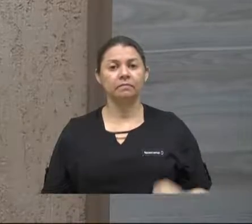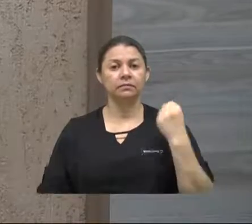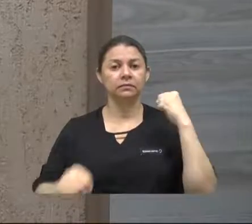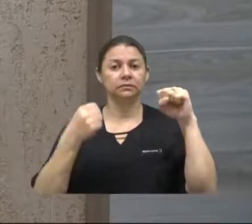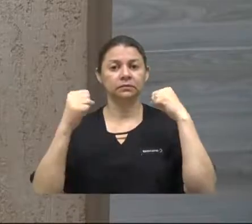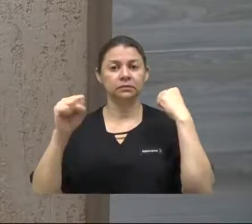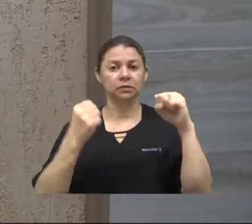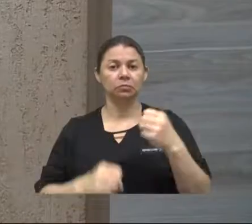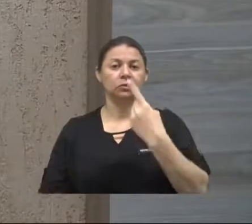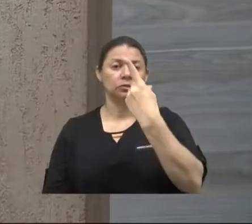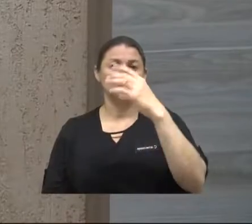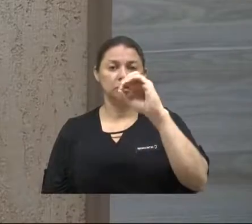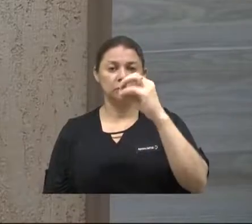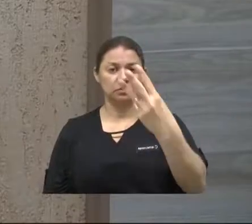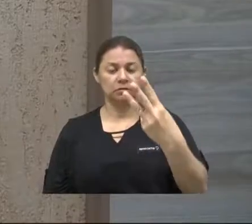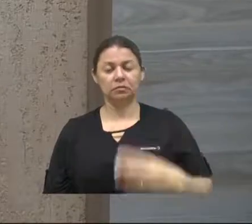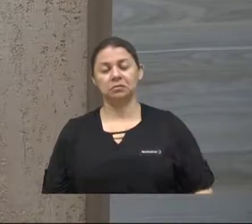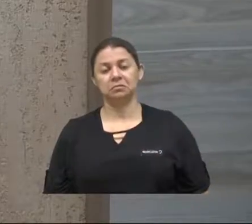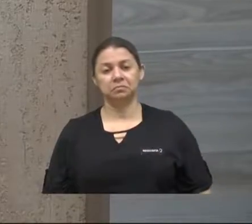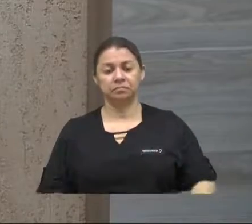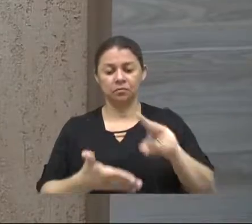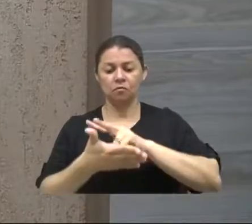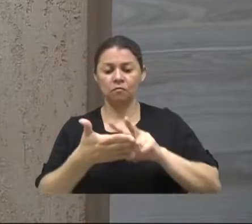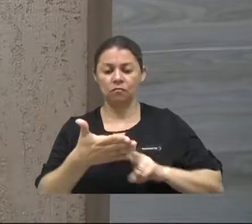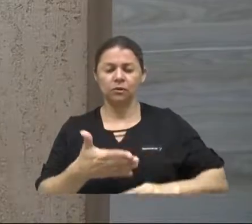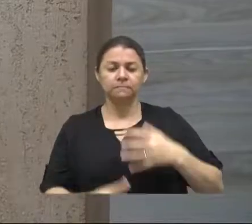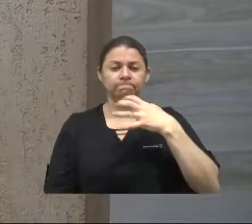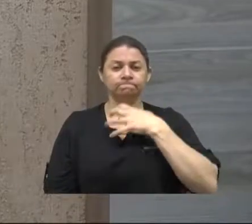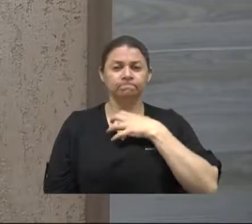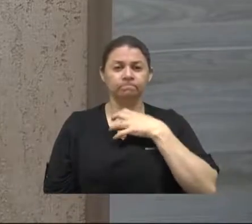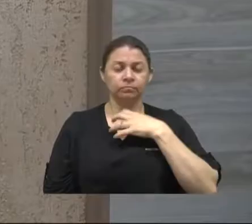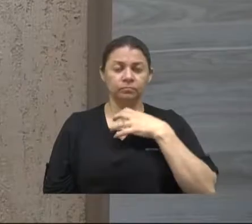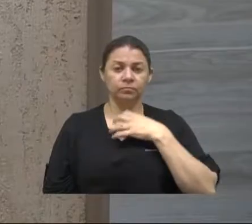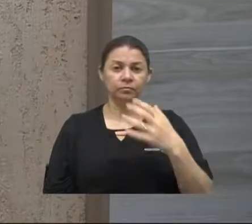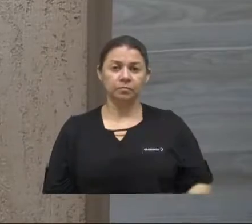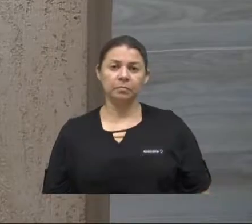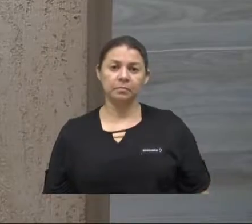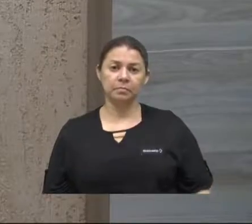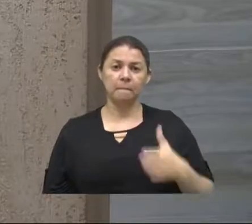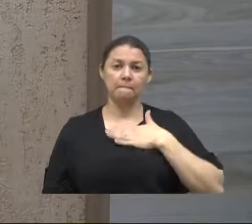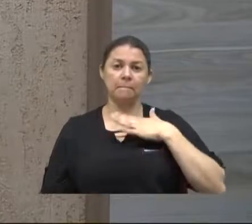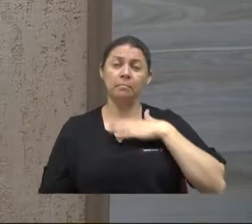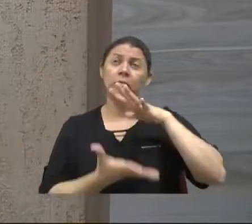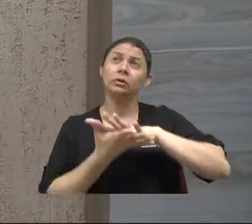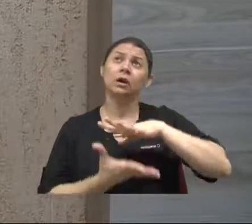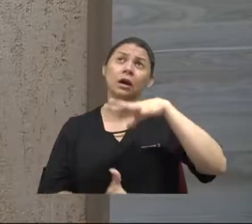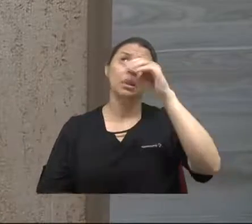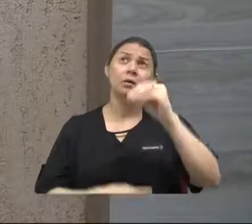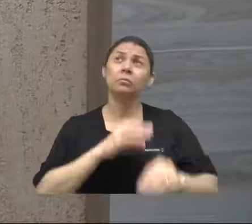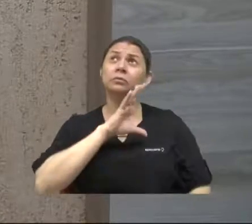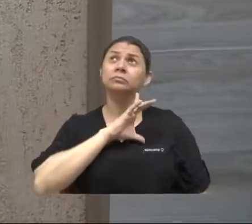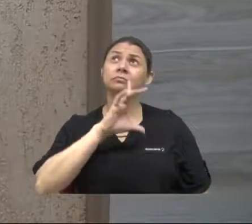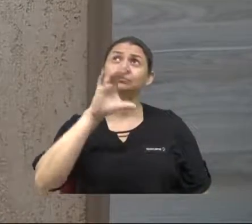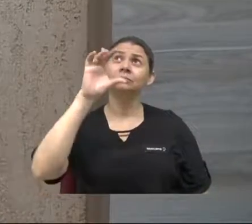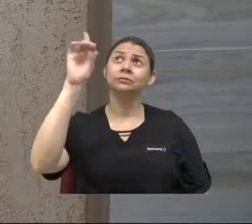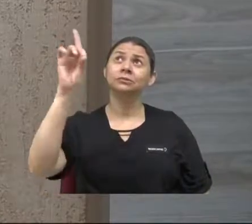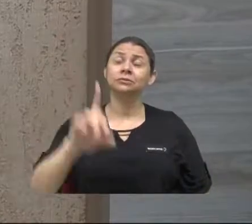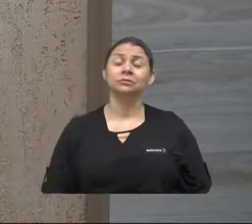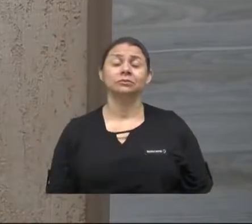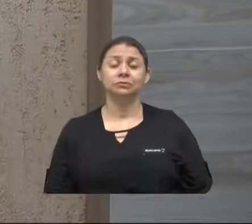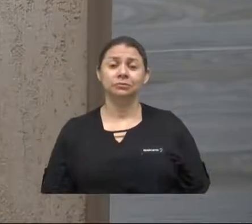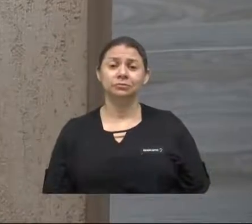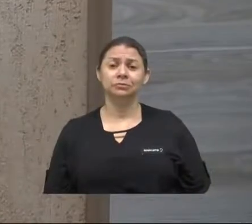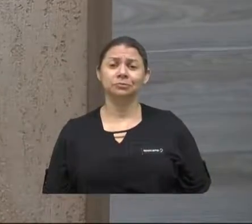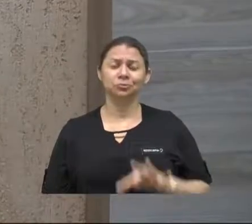Se ganhasse ou não, leria a mesma coisa. Bendize, ó minha alma, ao Senhor, e não... E tudo o que há em